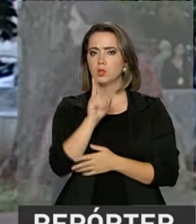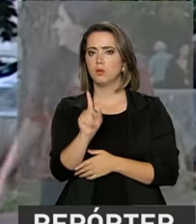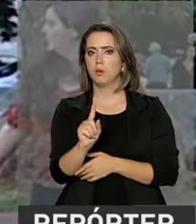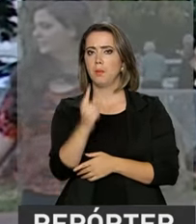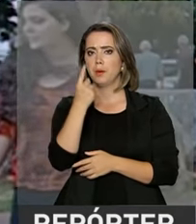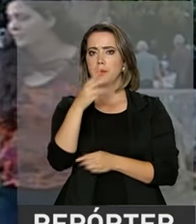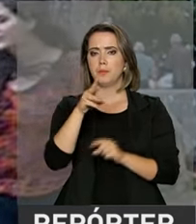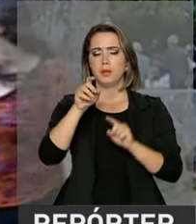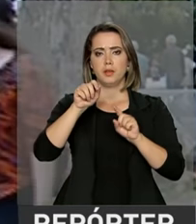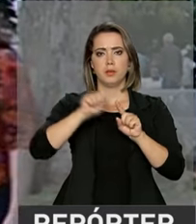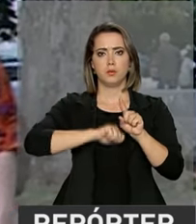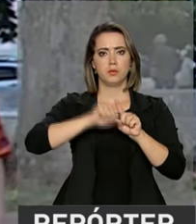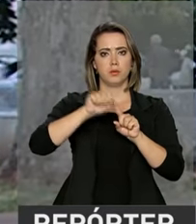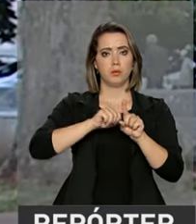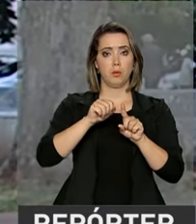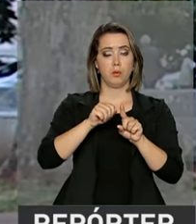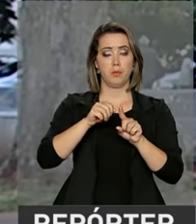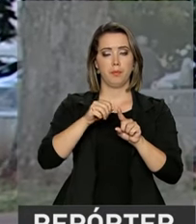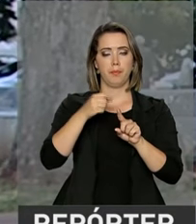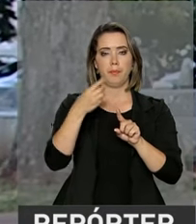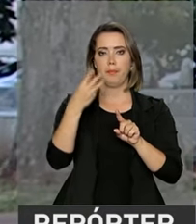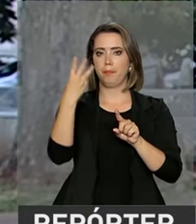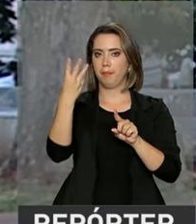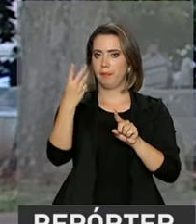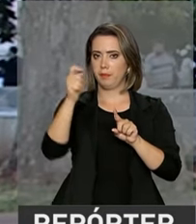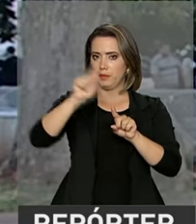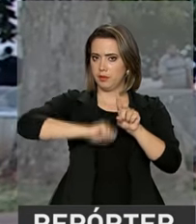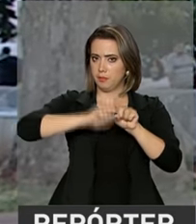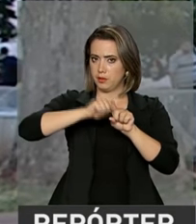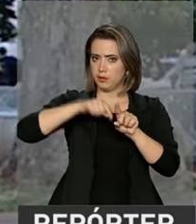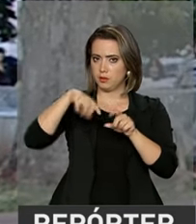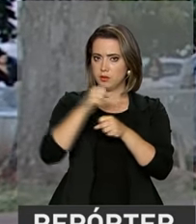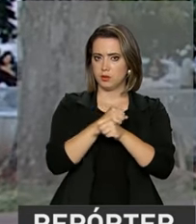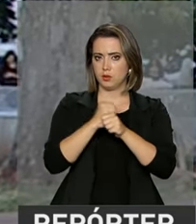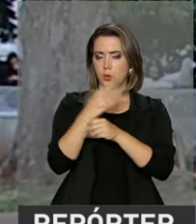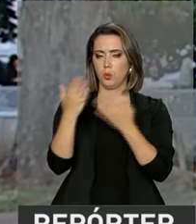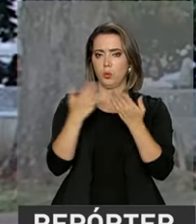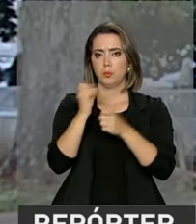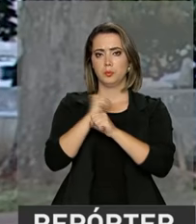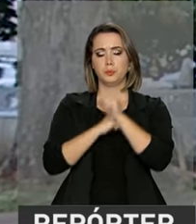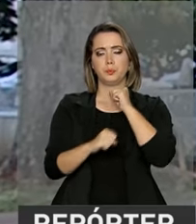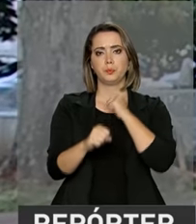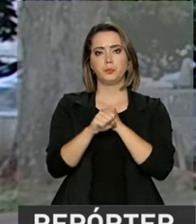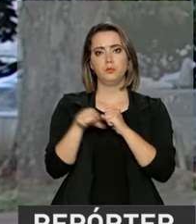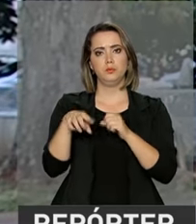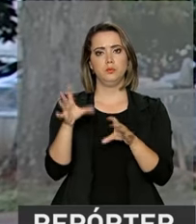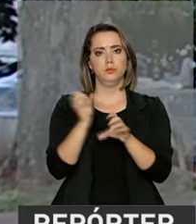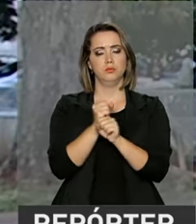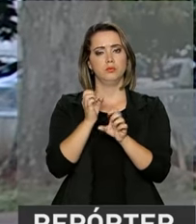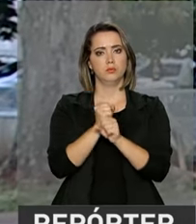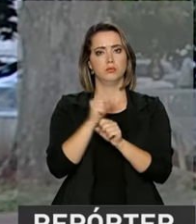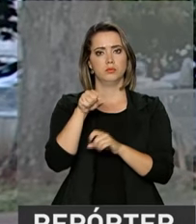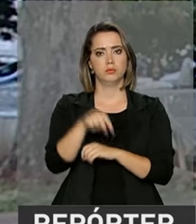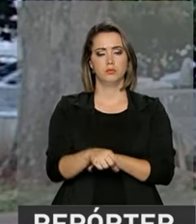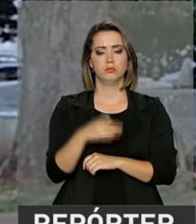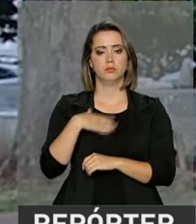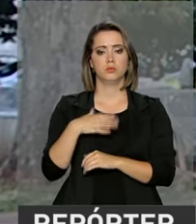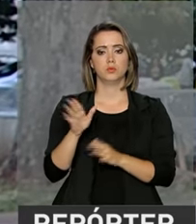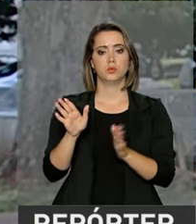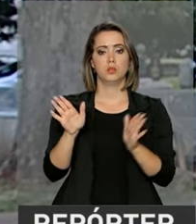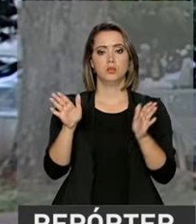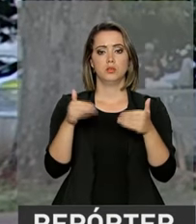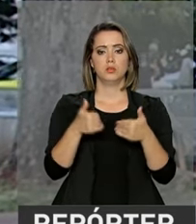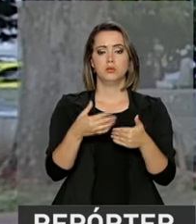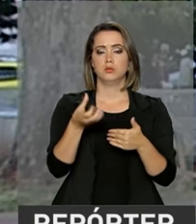primeiro trimestre desse ano, comparado com o primeiro trimestre do ano passado. No acumulado desse ano, 2017, foram